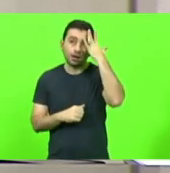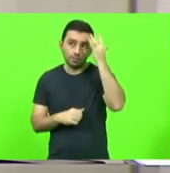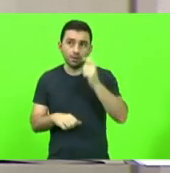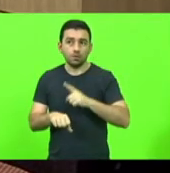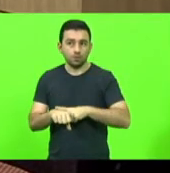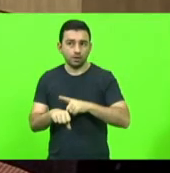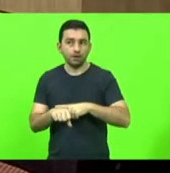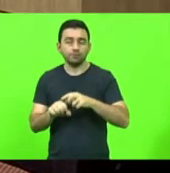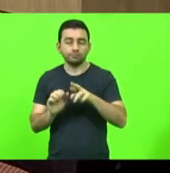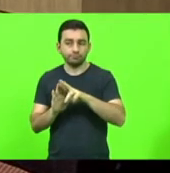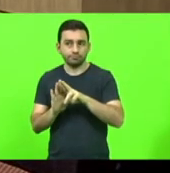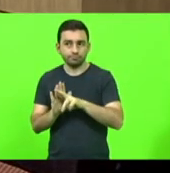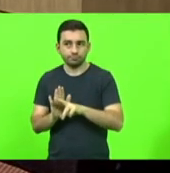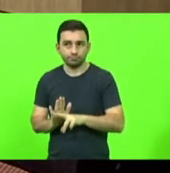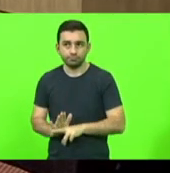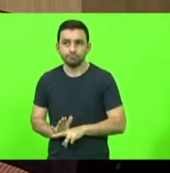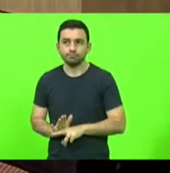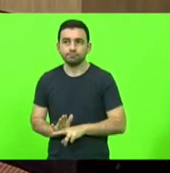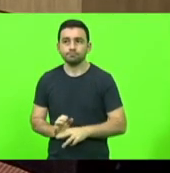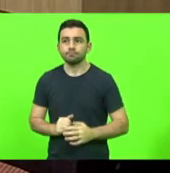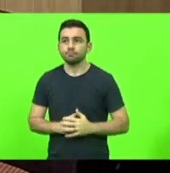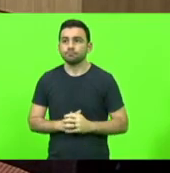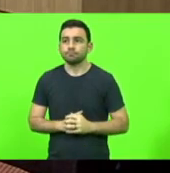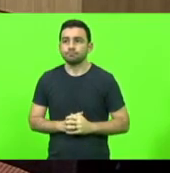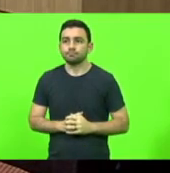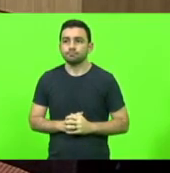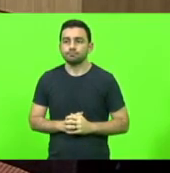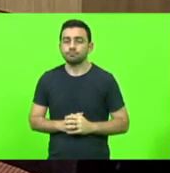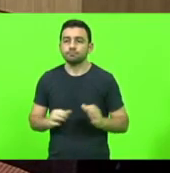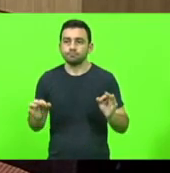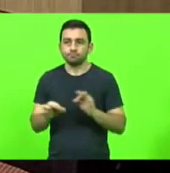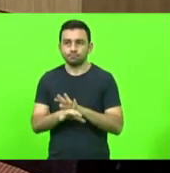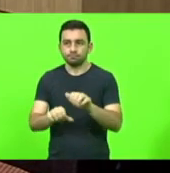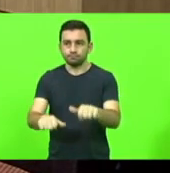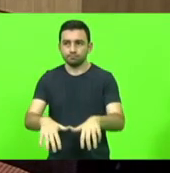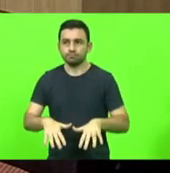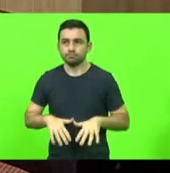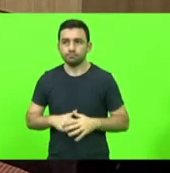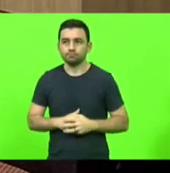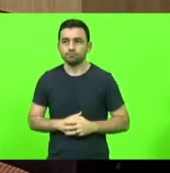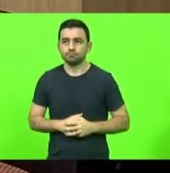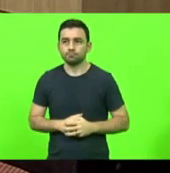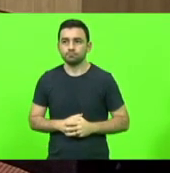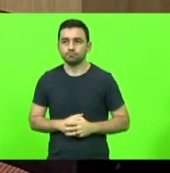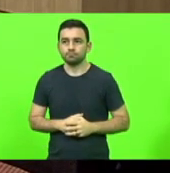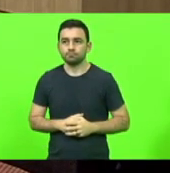horário regimental. Está encerrada a sessão.